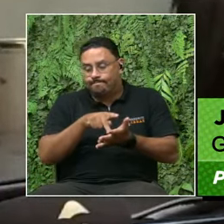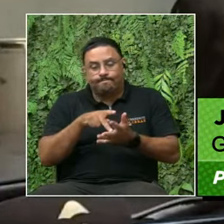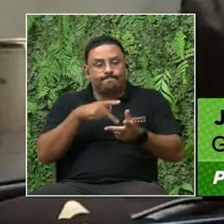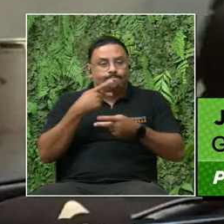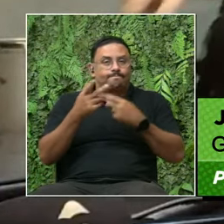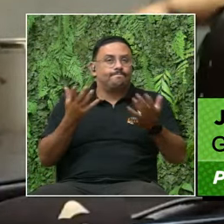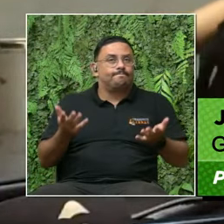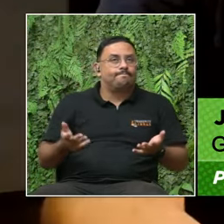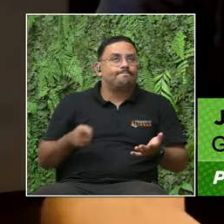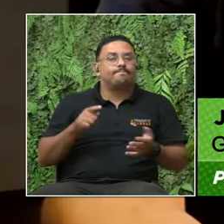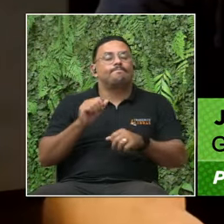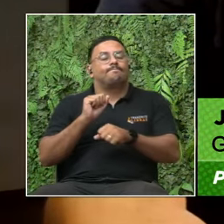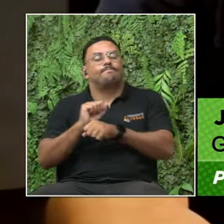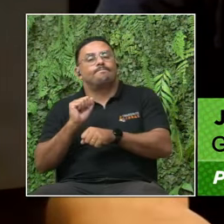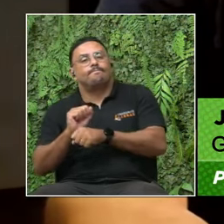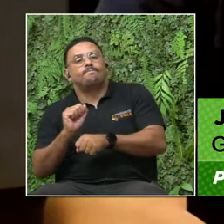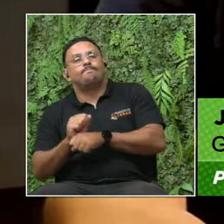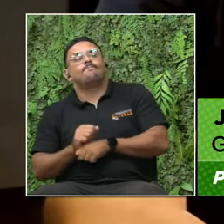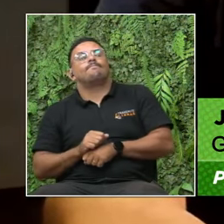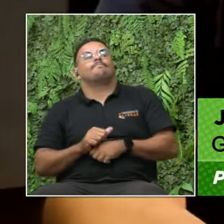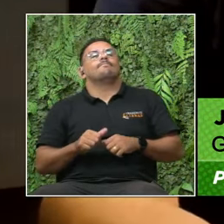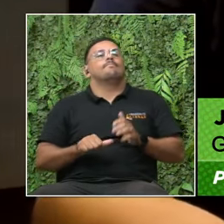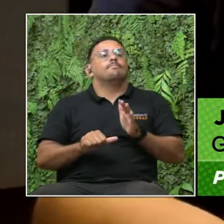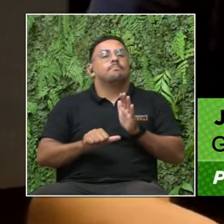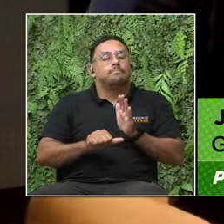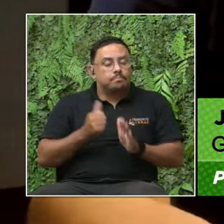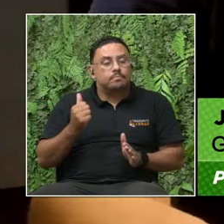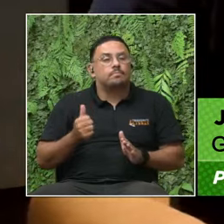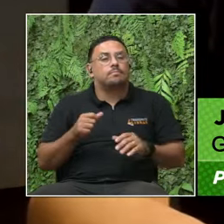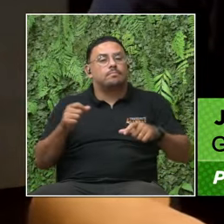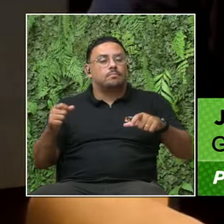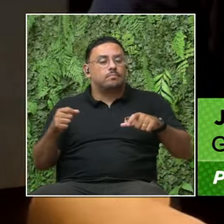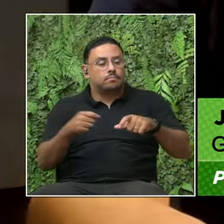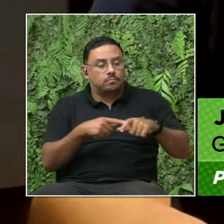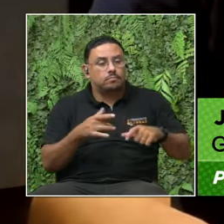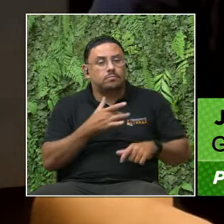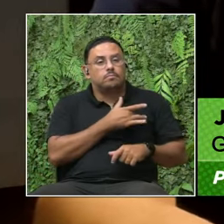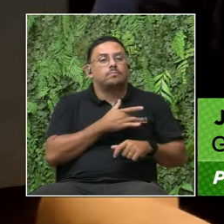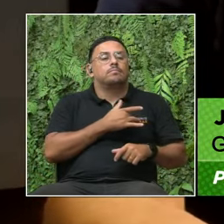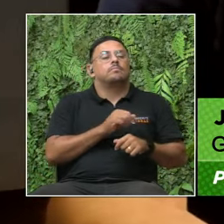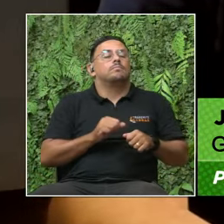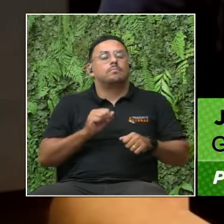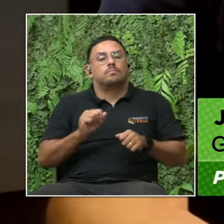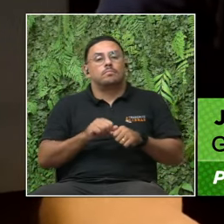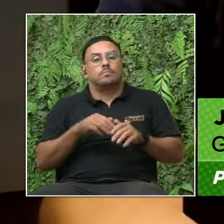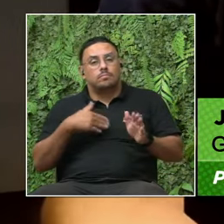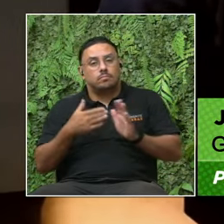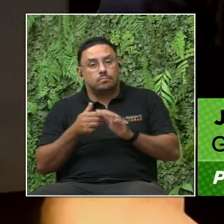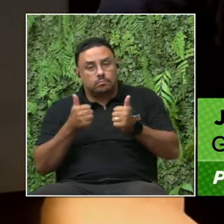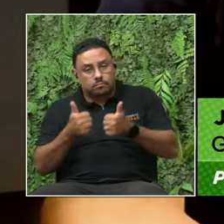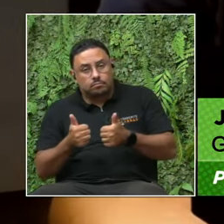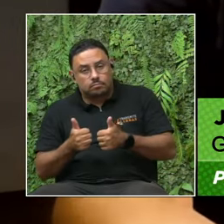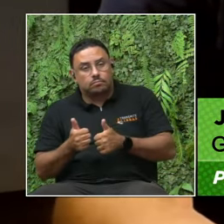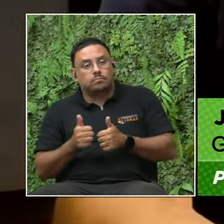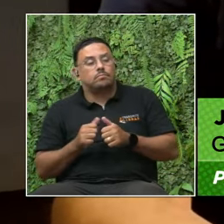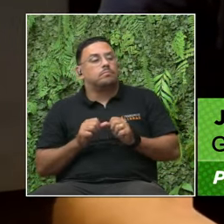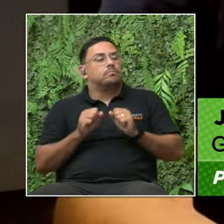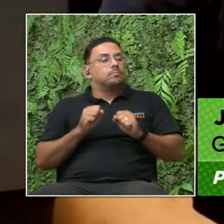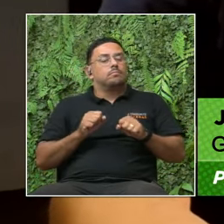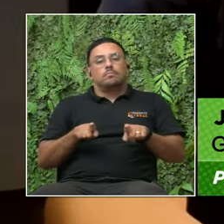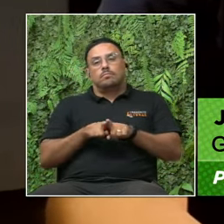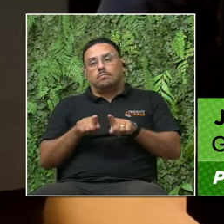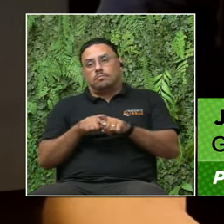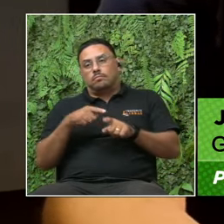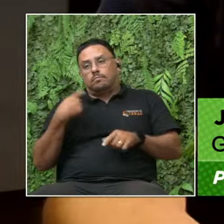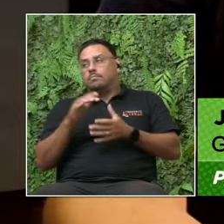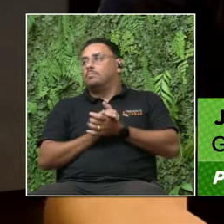a ele Esperou o primeiro gol do Cruzeiro para dar o Alin para fazer o tudo ou nada seria um pouco grosseiro da